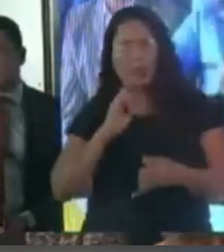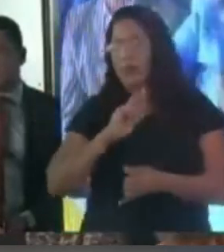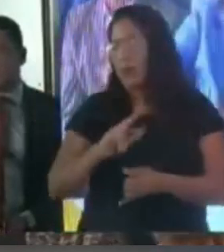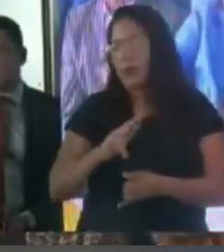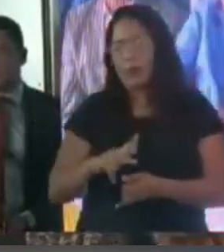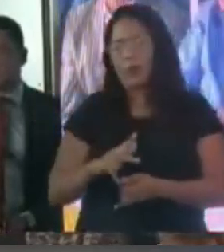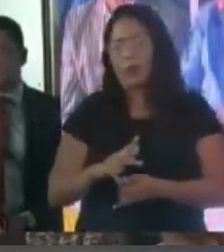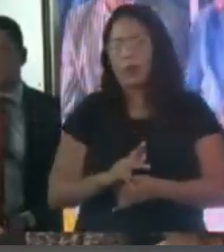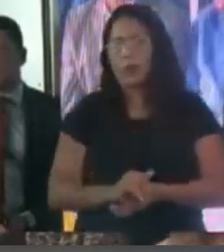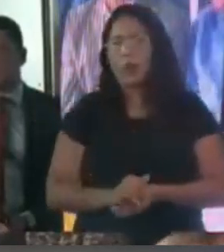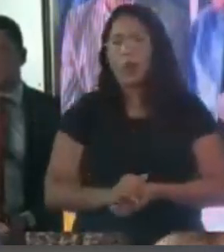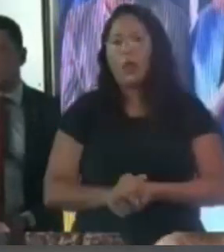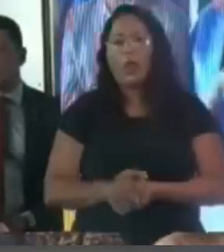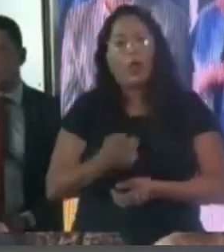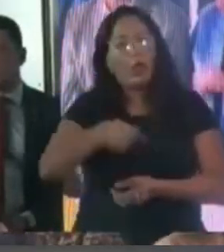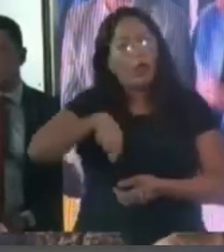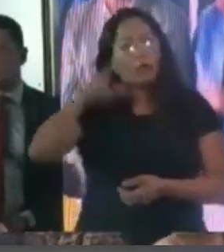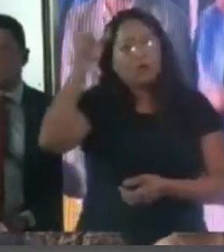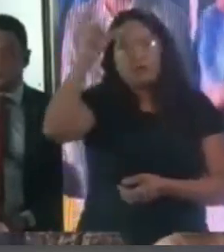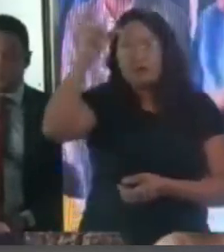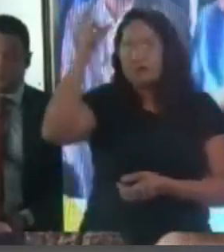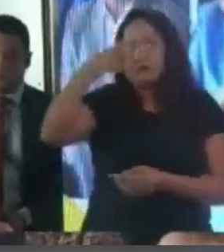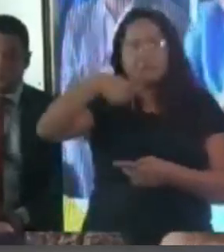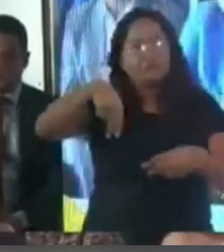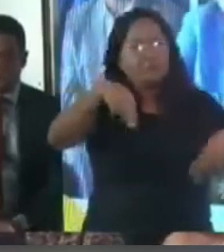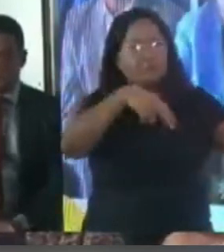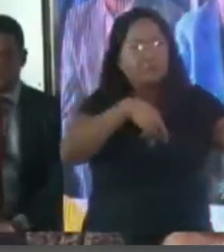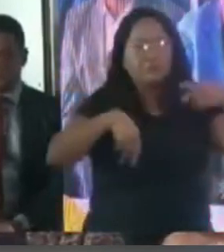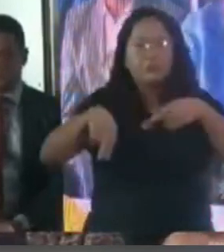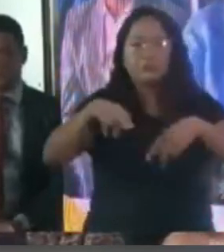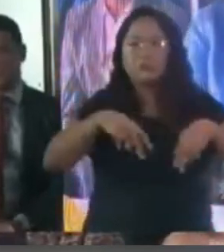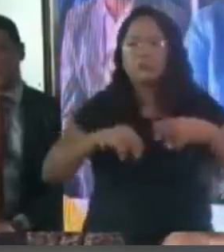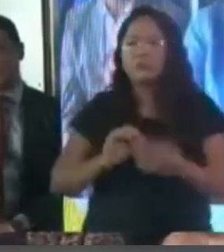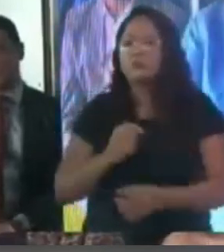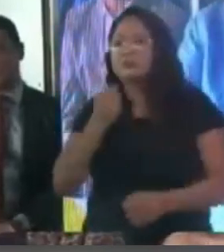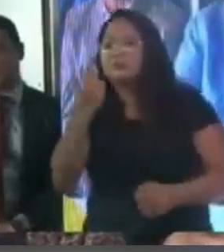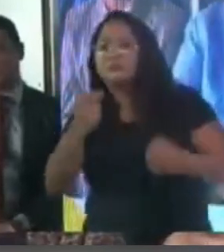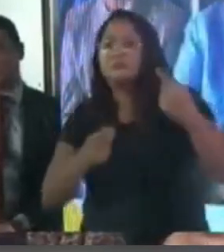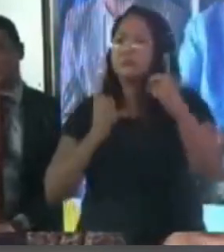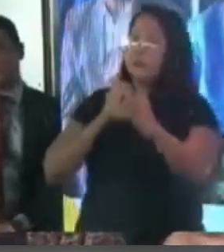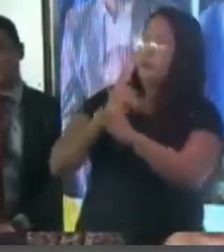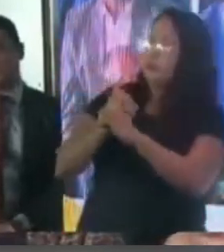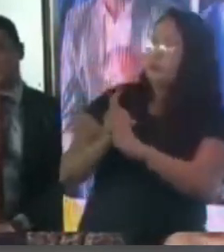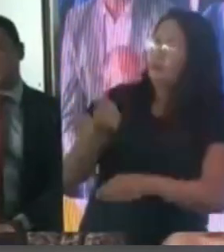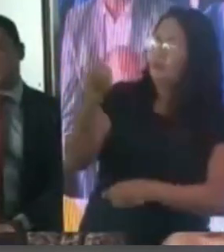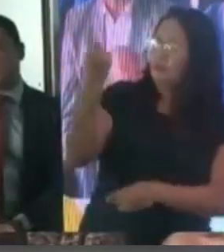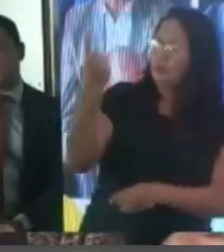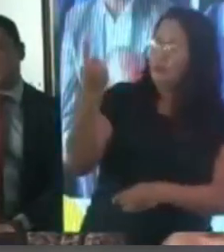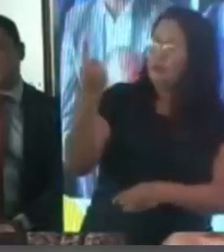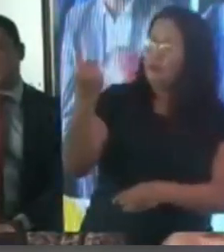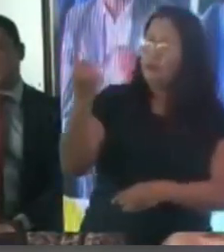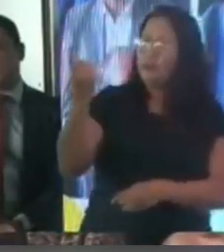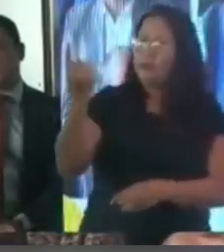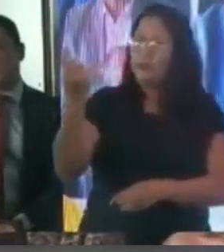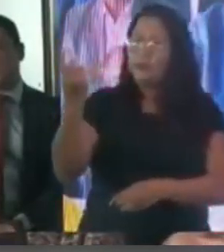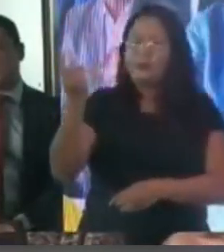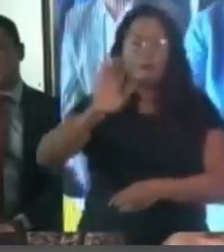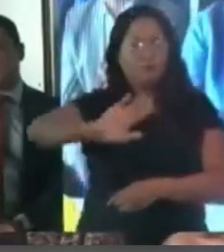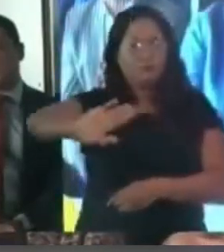E esses bichos ficam andando por aí. De vez em quando eu encontro um e eu digo, vamos